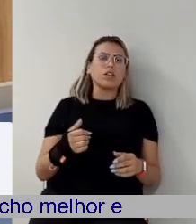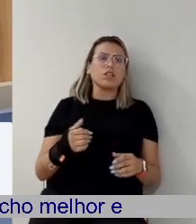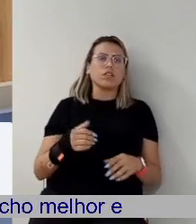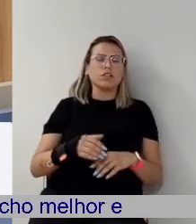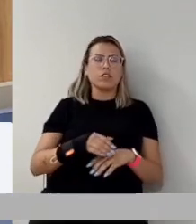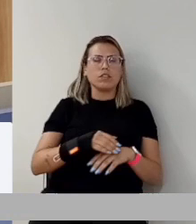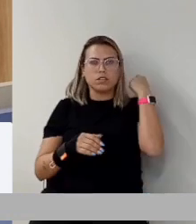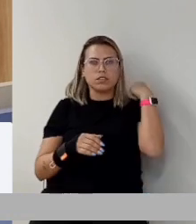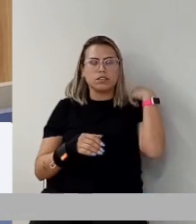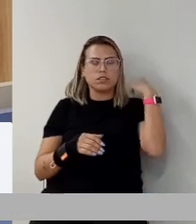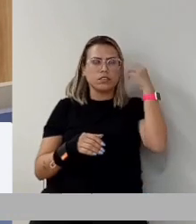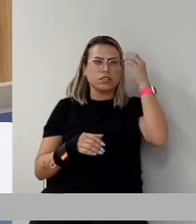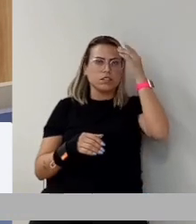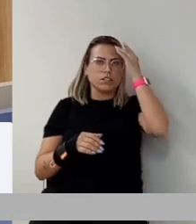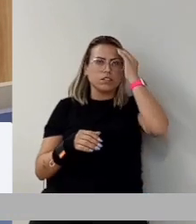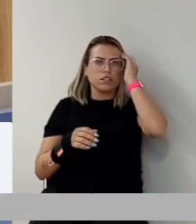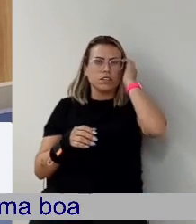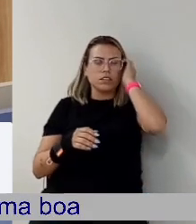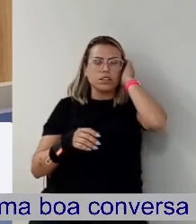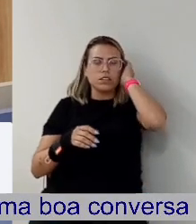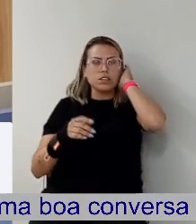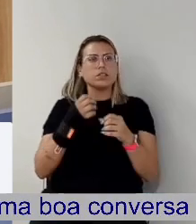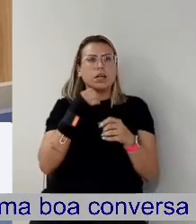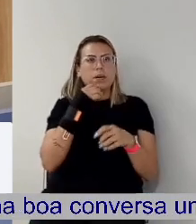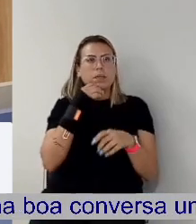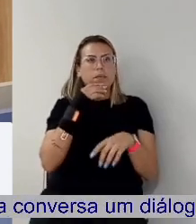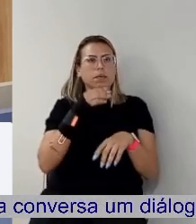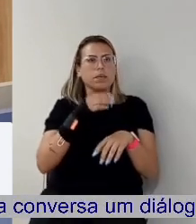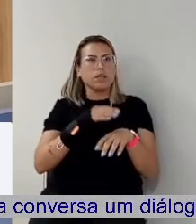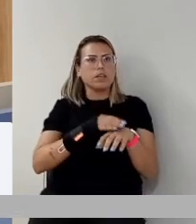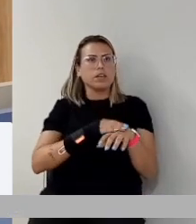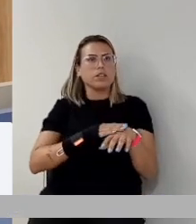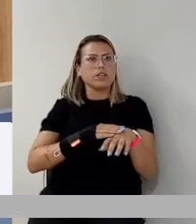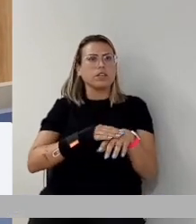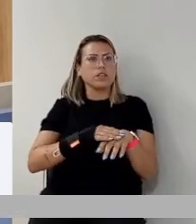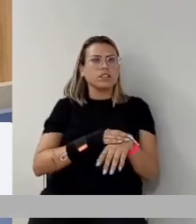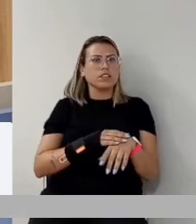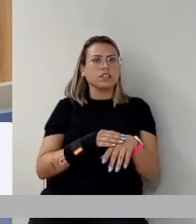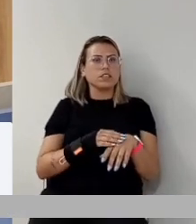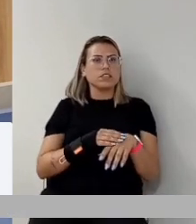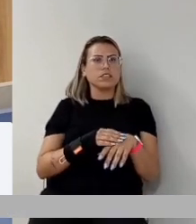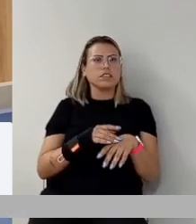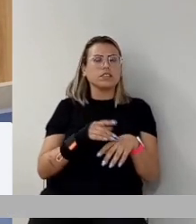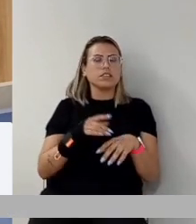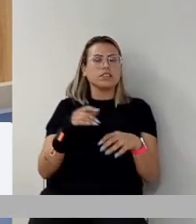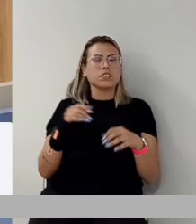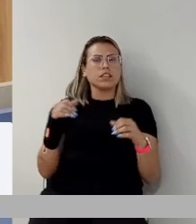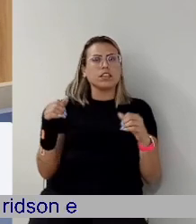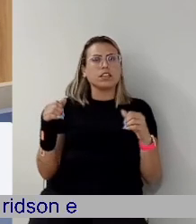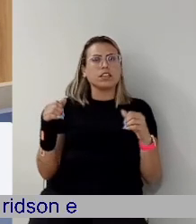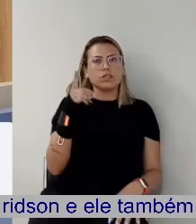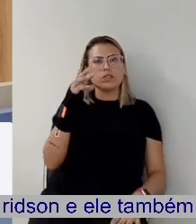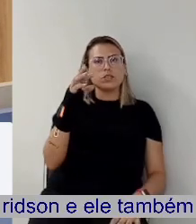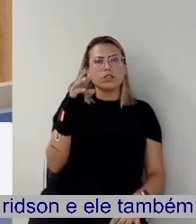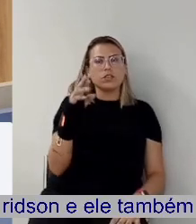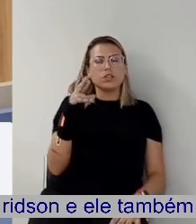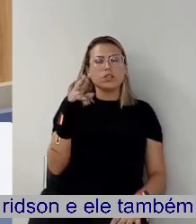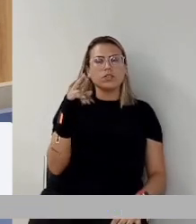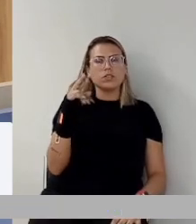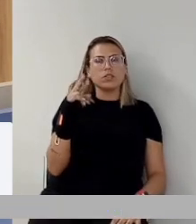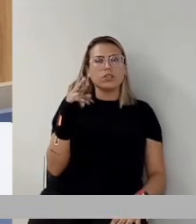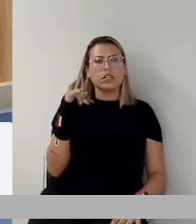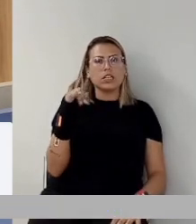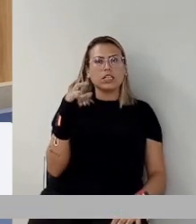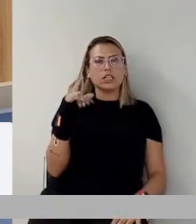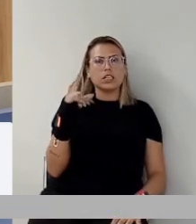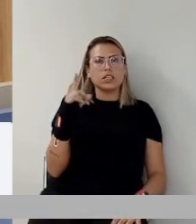tudo diálogo a política é uma boa conversa é um diálogo a família toda de horá tá com o Dr e ele também tá junto caminhando